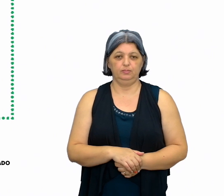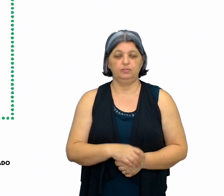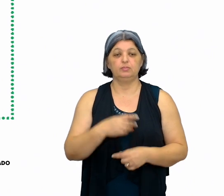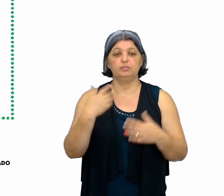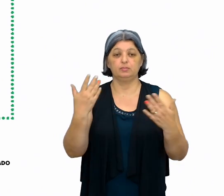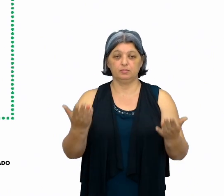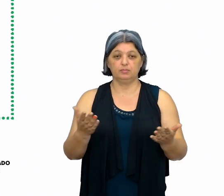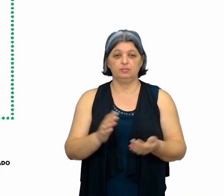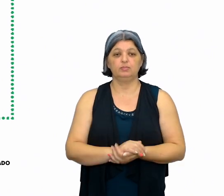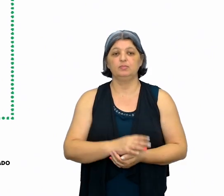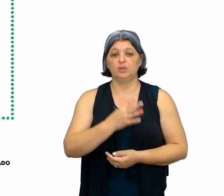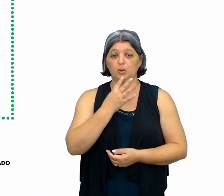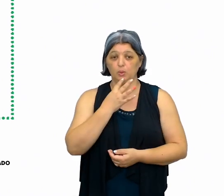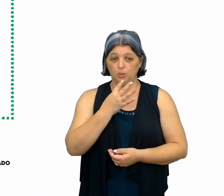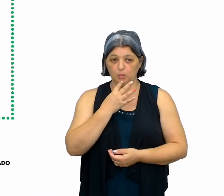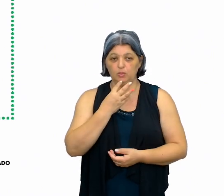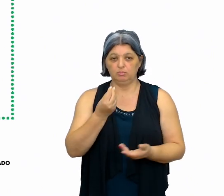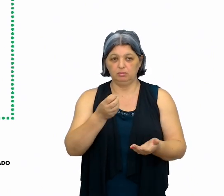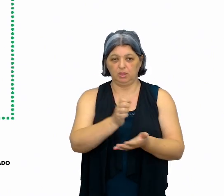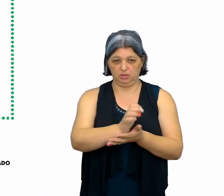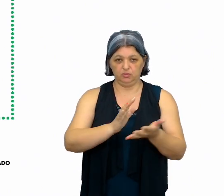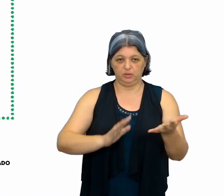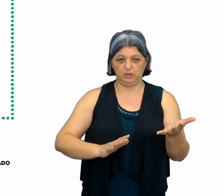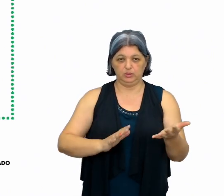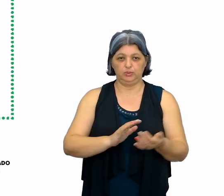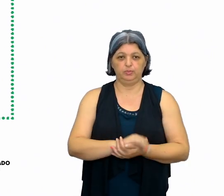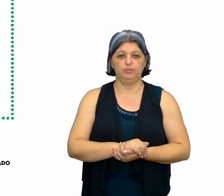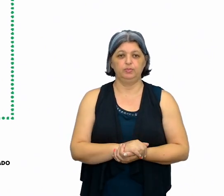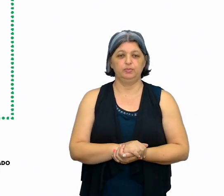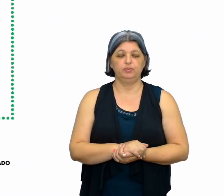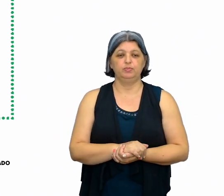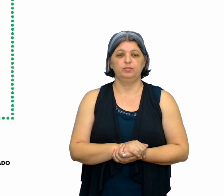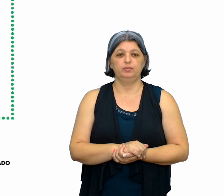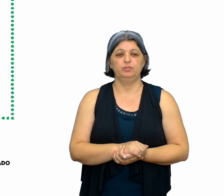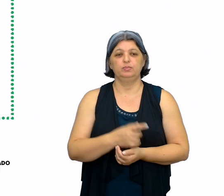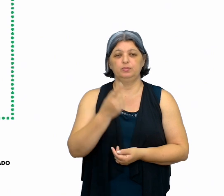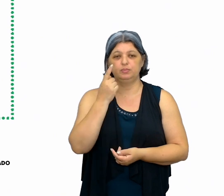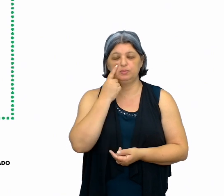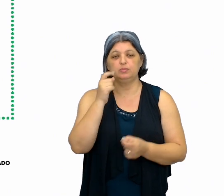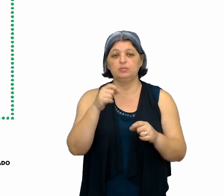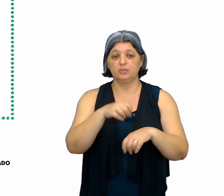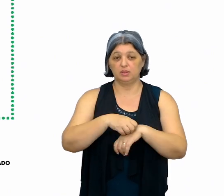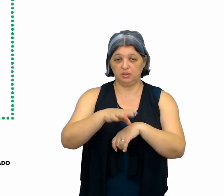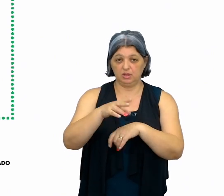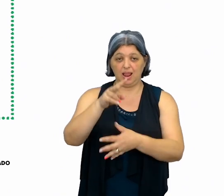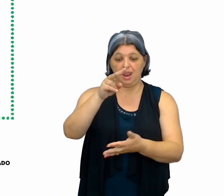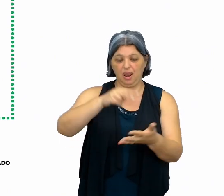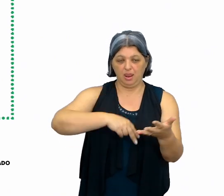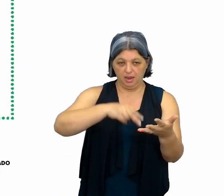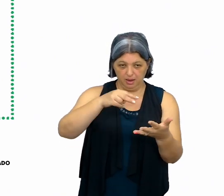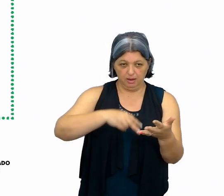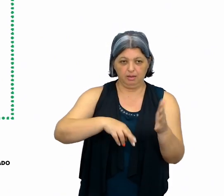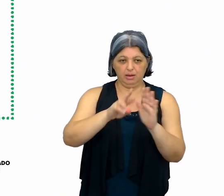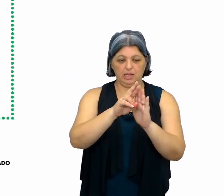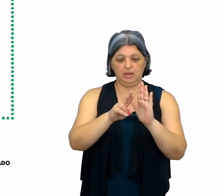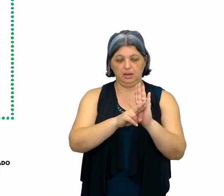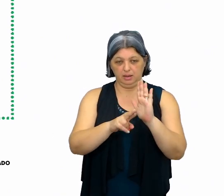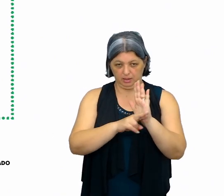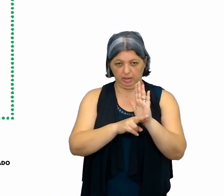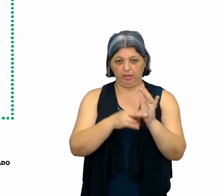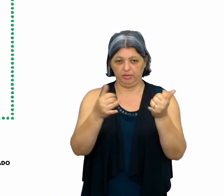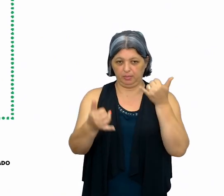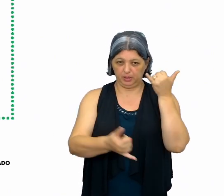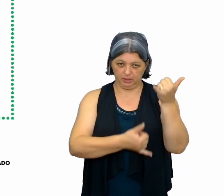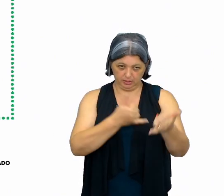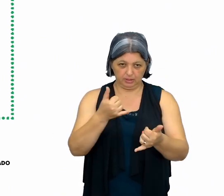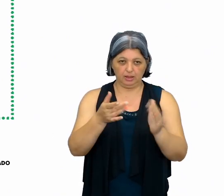Bom, conhecendo uma atividade. Aqui a sugestão é ler as regras do jogo. Essa